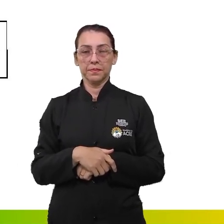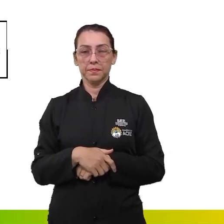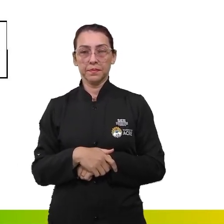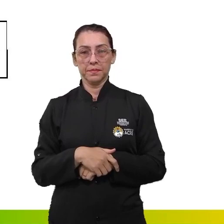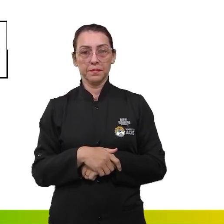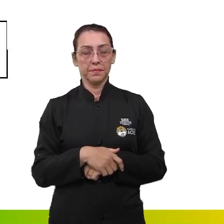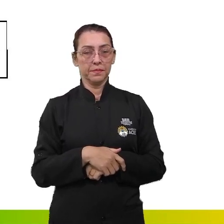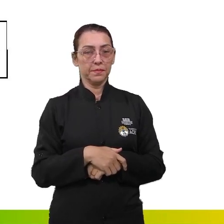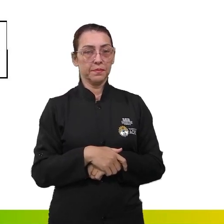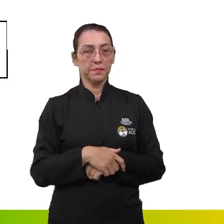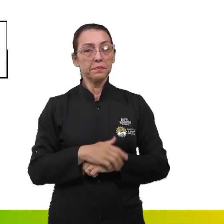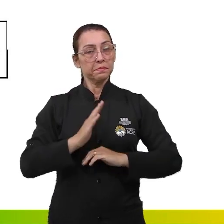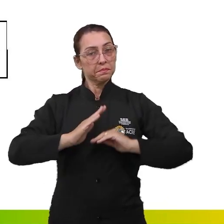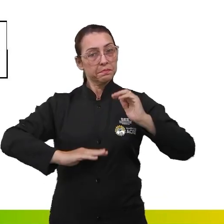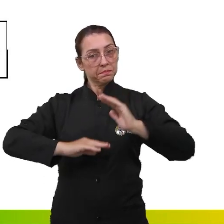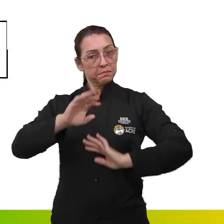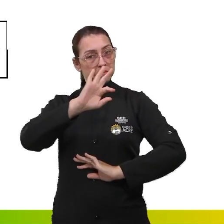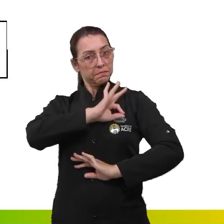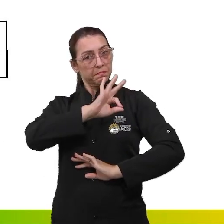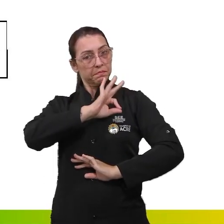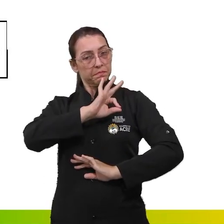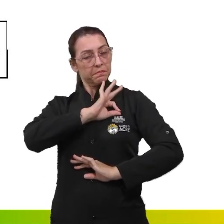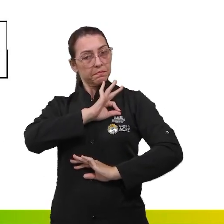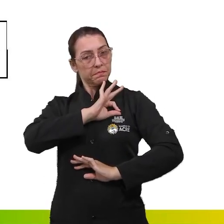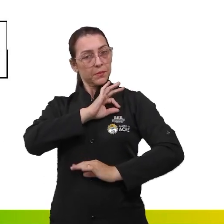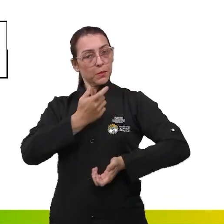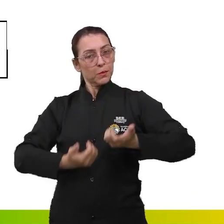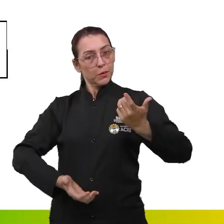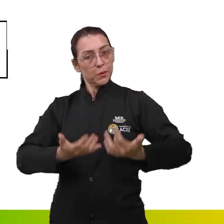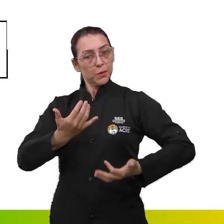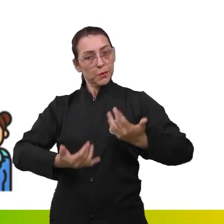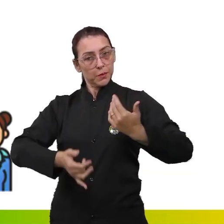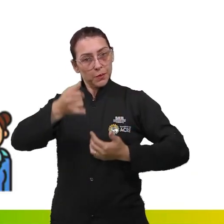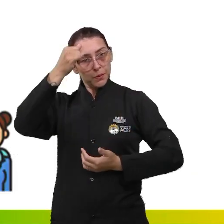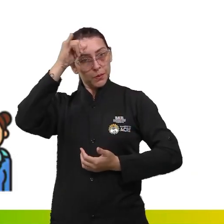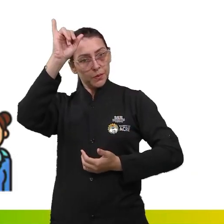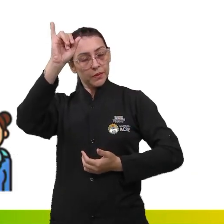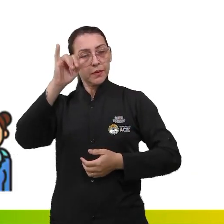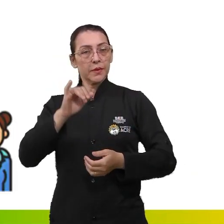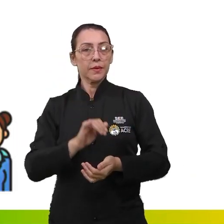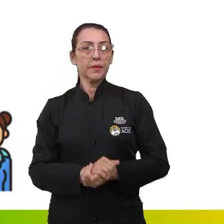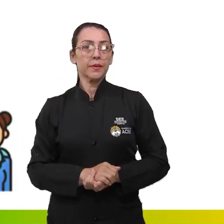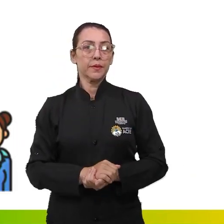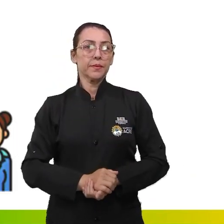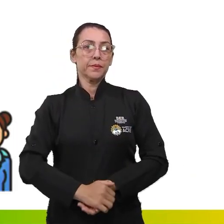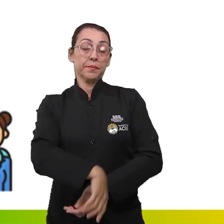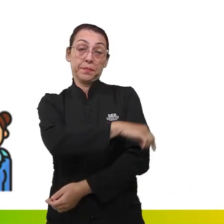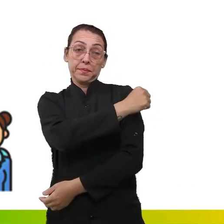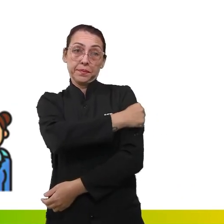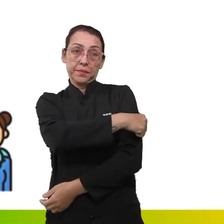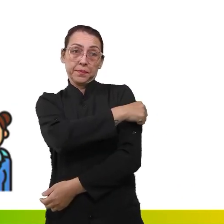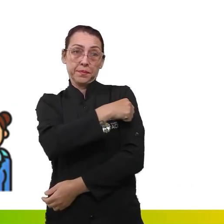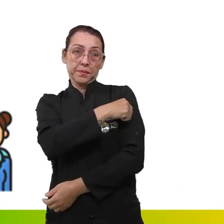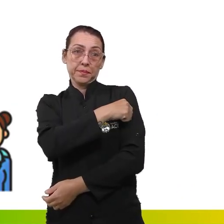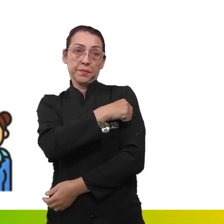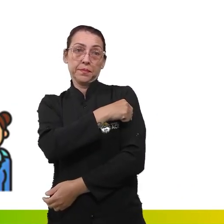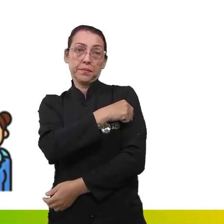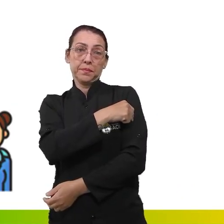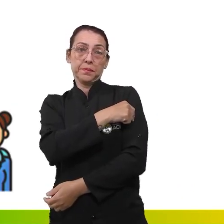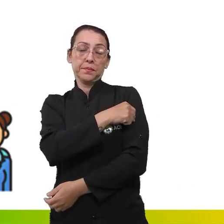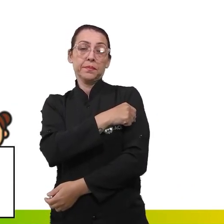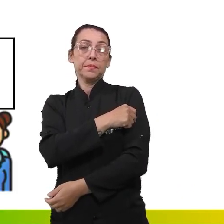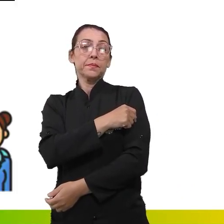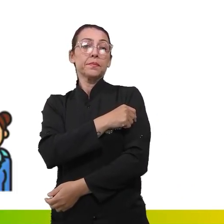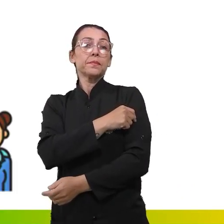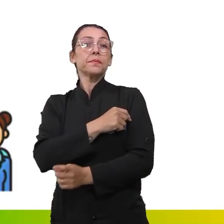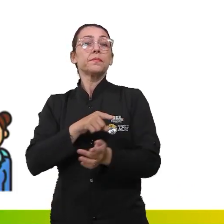bombeiro, né, um profissional militar que apaga incêndio, combate, né, realiza resgate. Enfermeira, profissional da